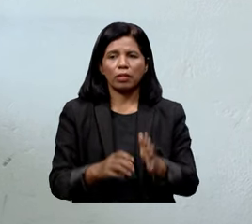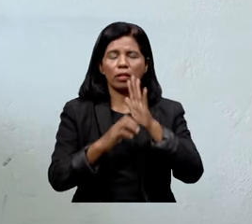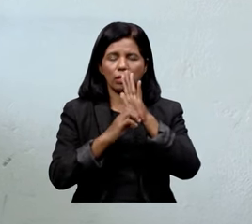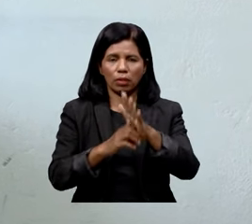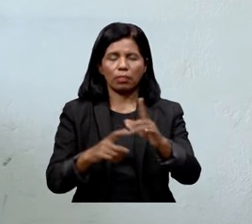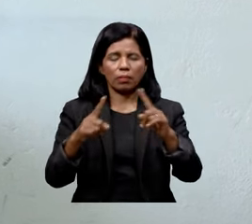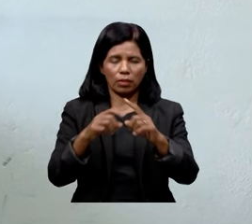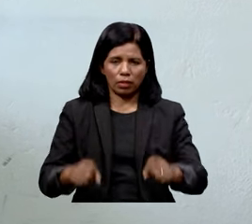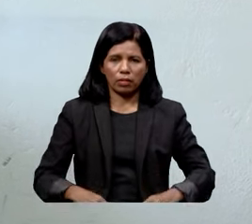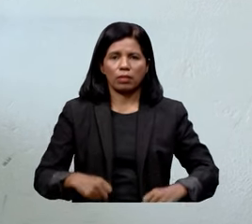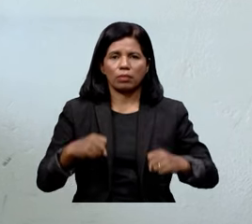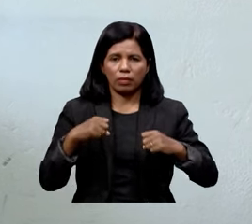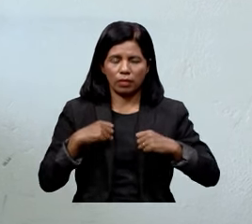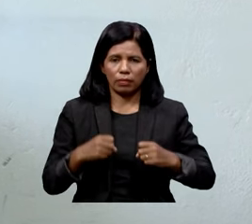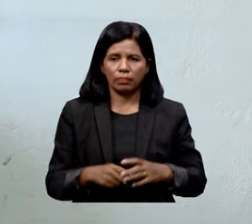Saudi